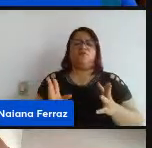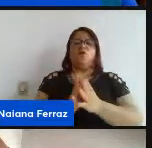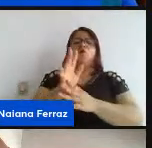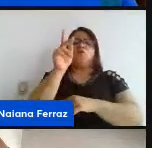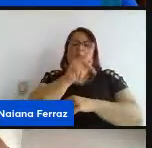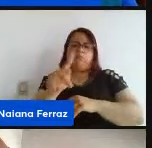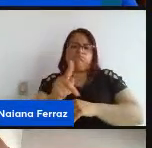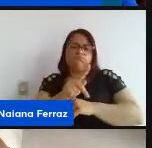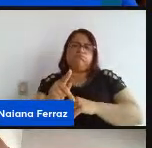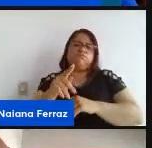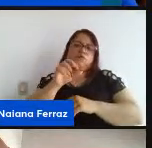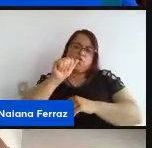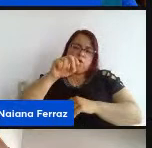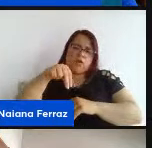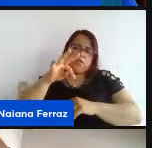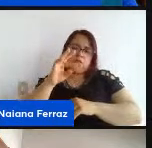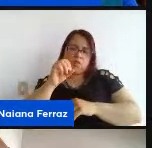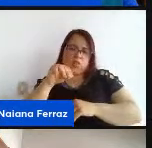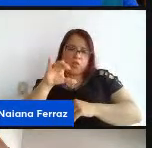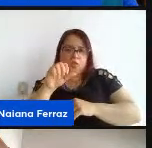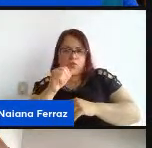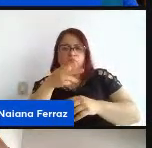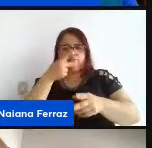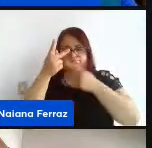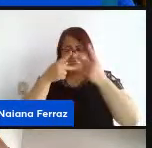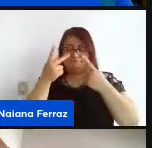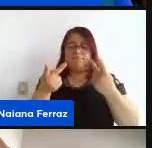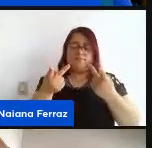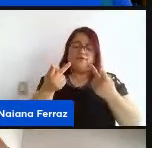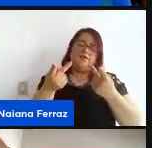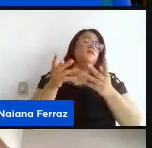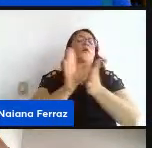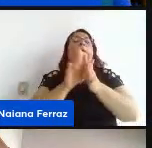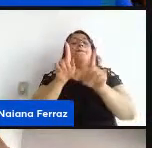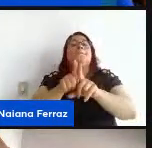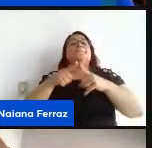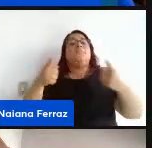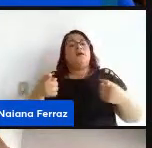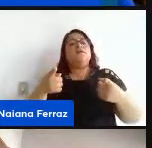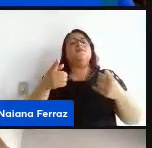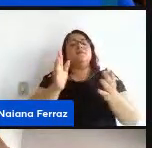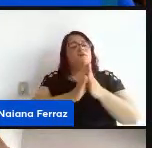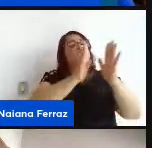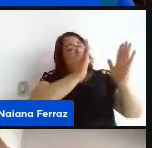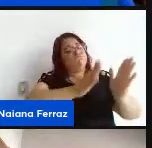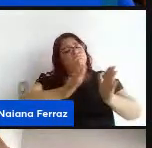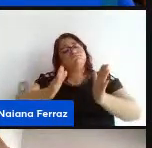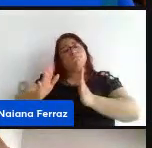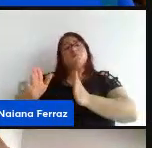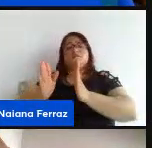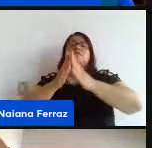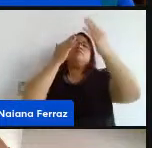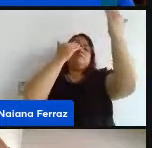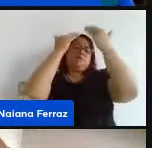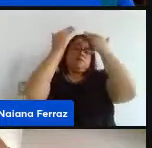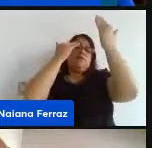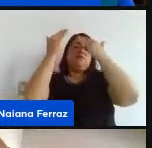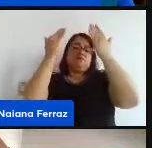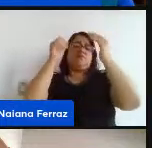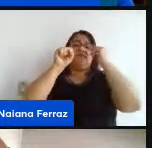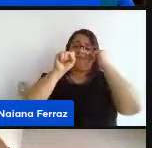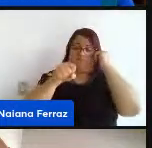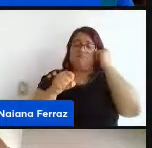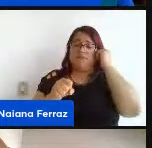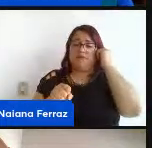Antônio mencionou, né, no seu trabalho, mas ainda assim processos psicológicos. Né, quando a professora Regina também